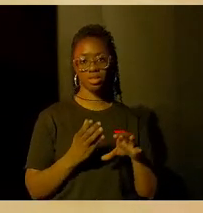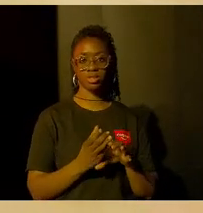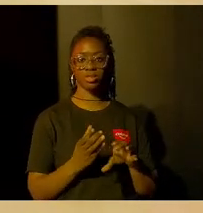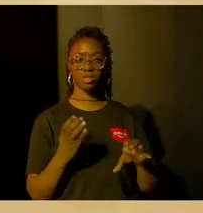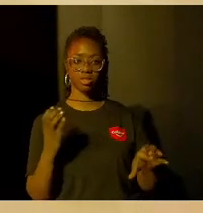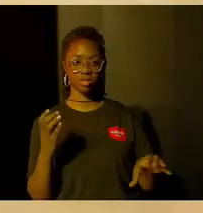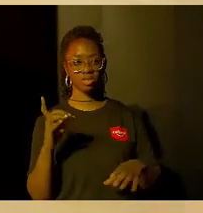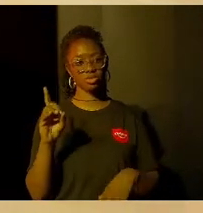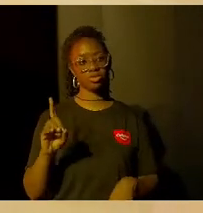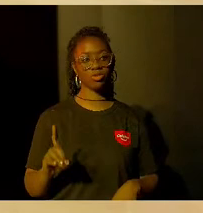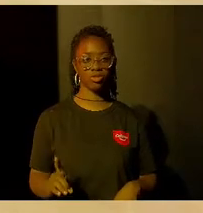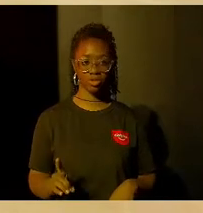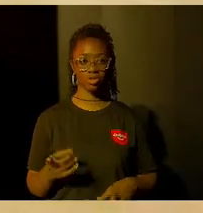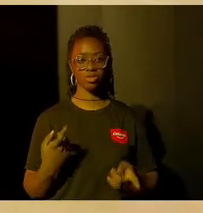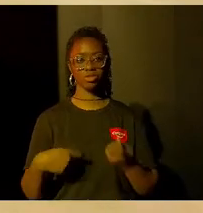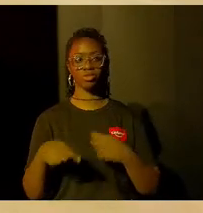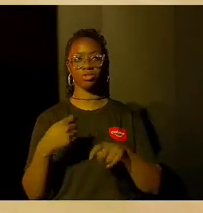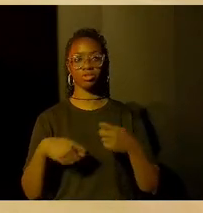administração